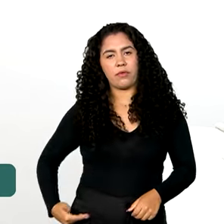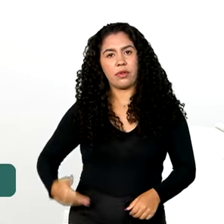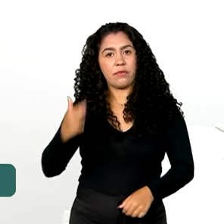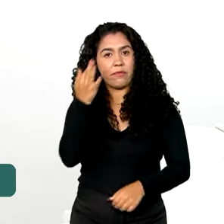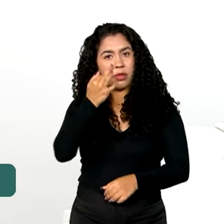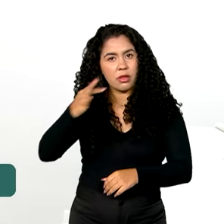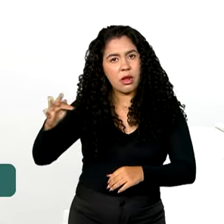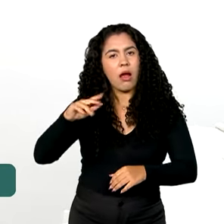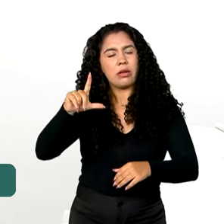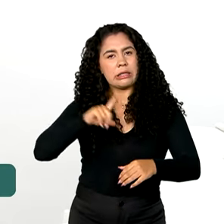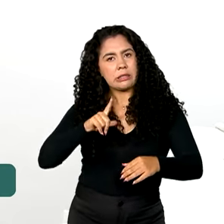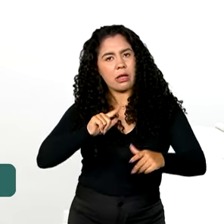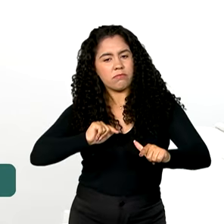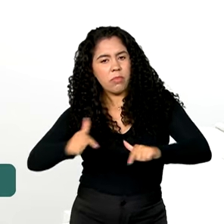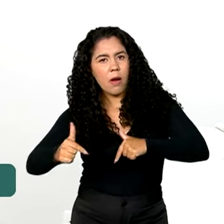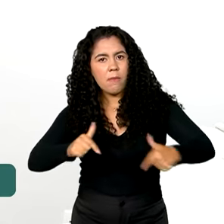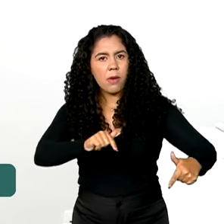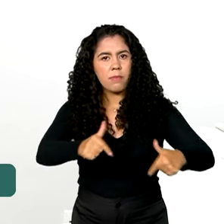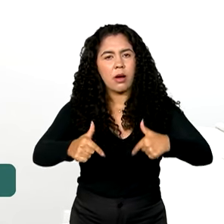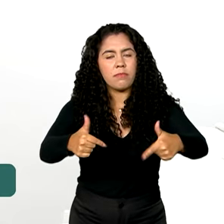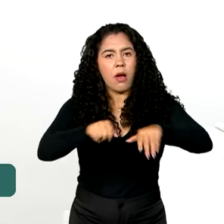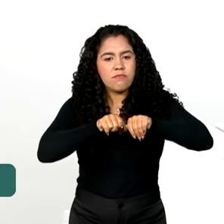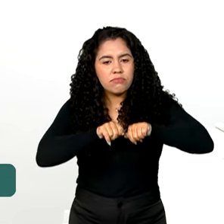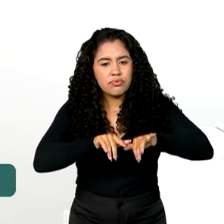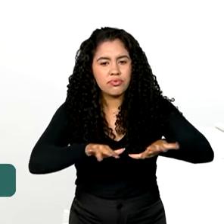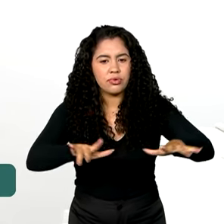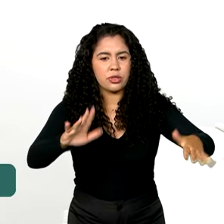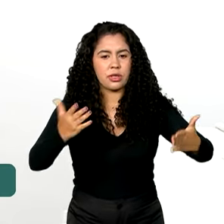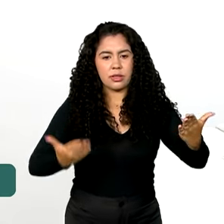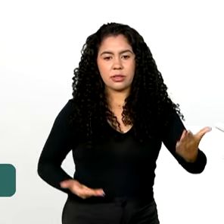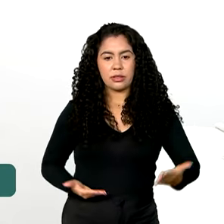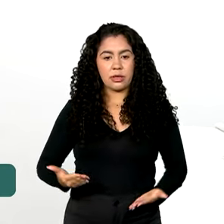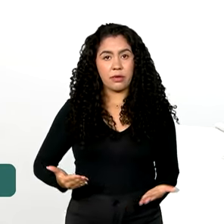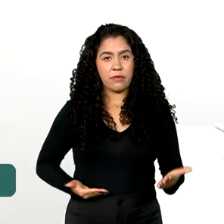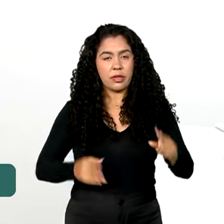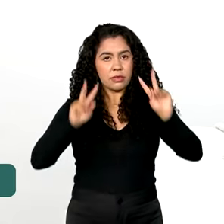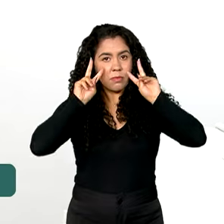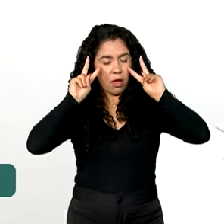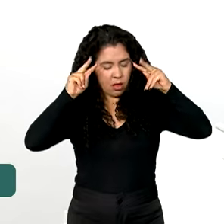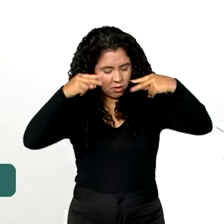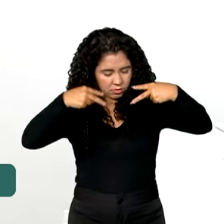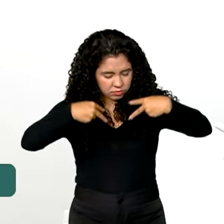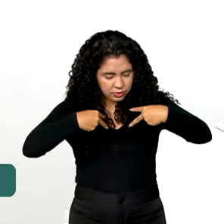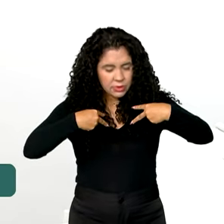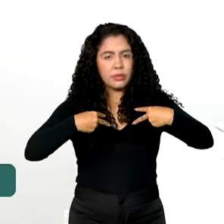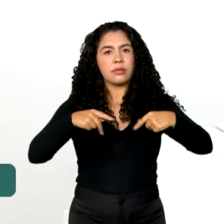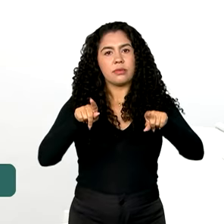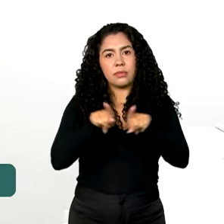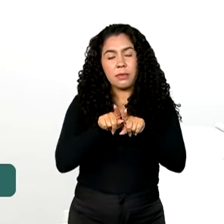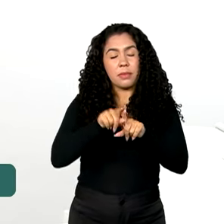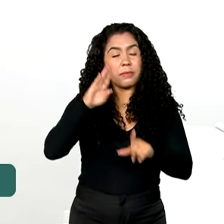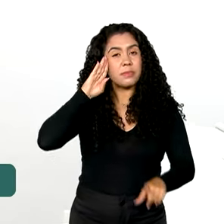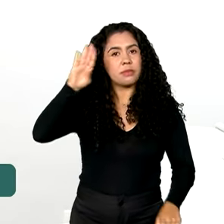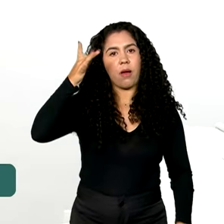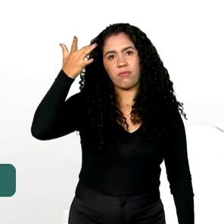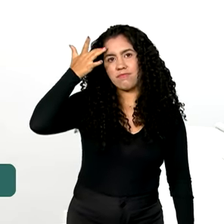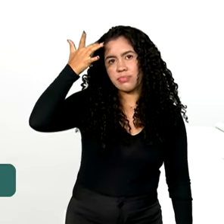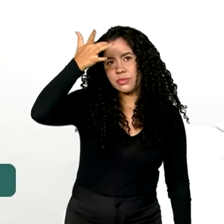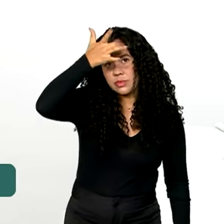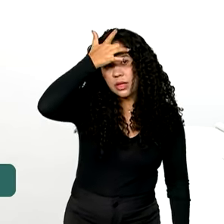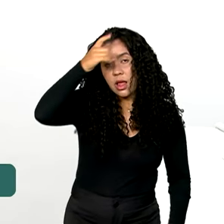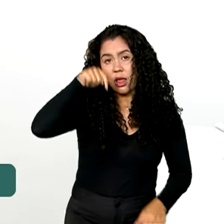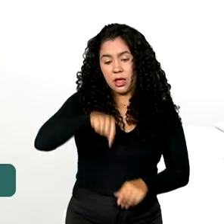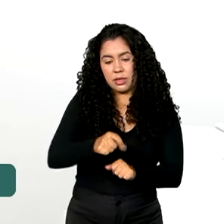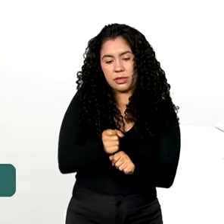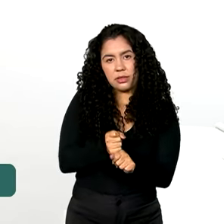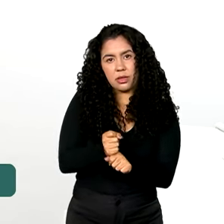desenvolvido ações para expandir os serviços de cuidados voltados à saúde mental. Este ano, o Ministério da